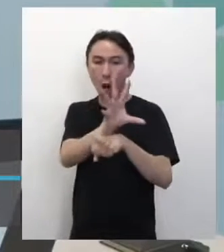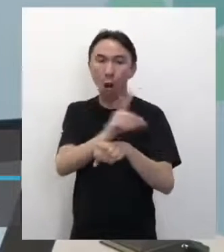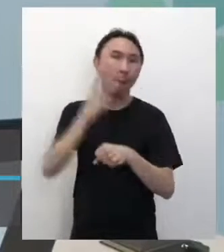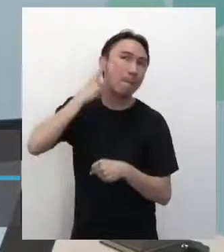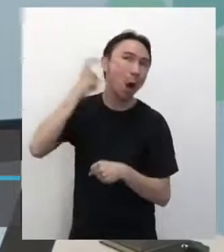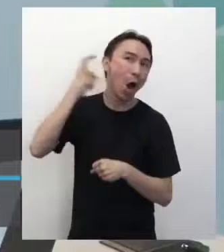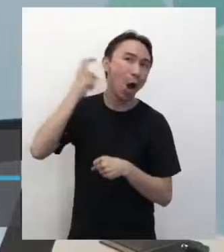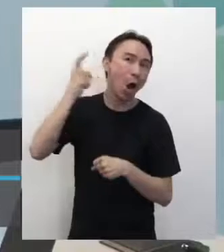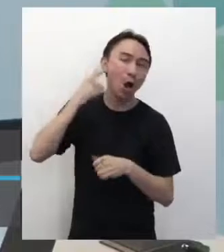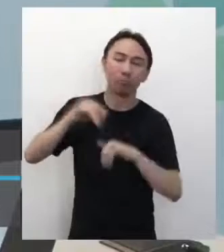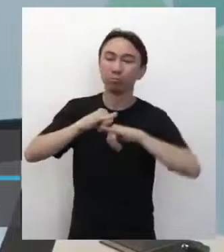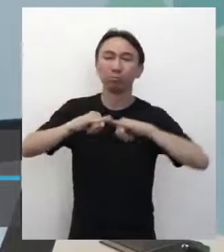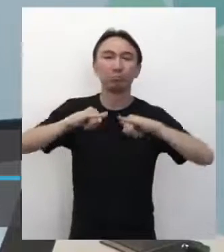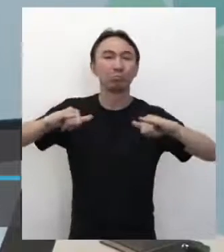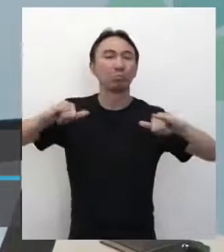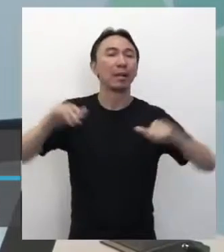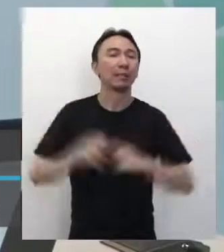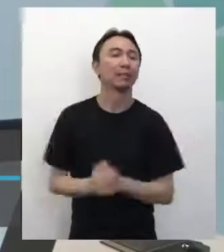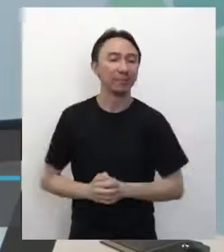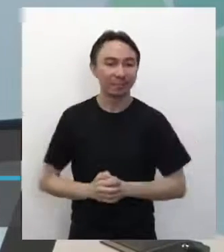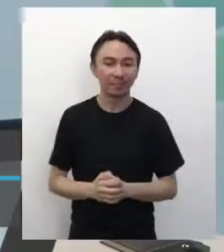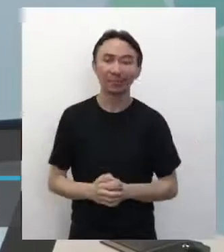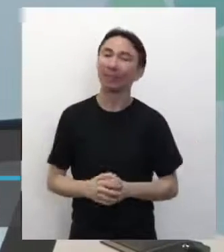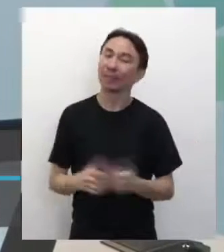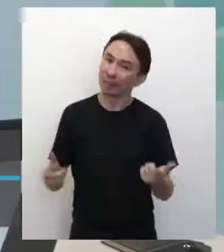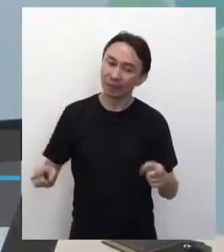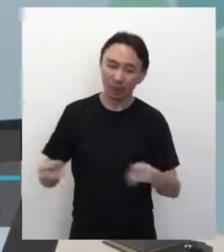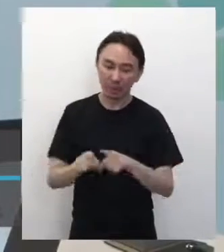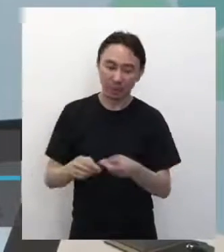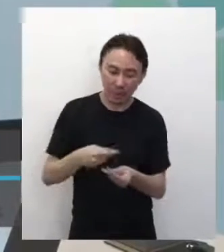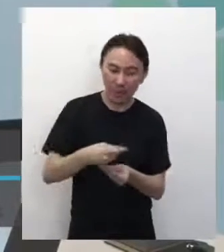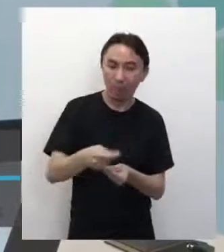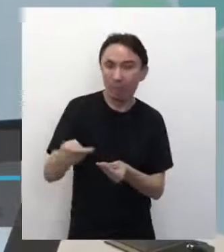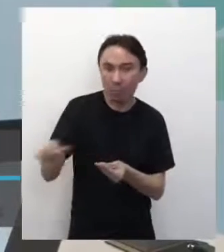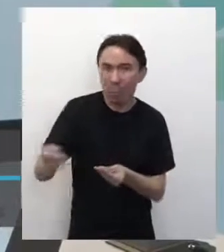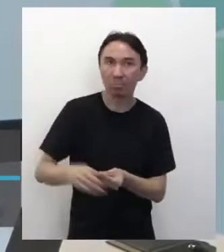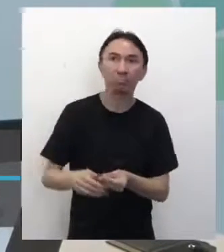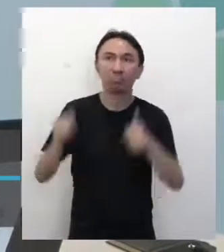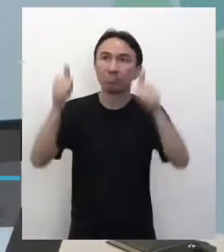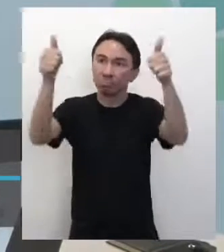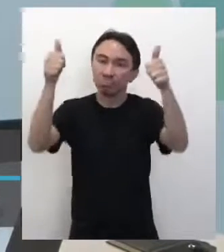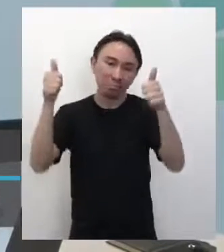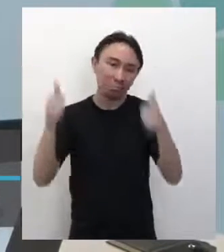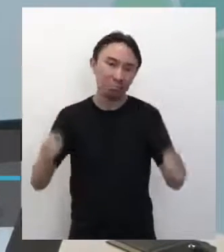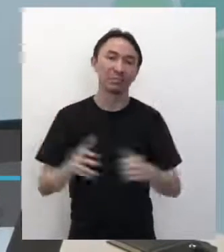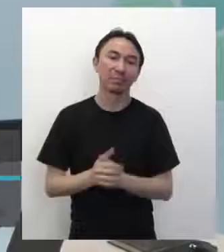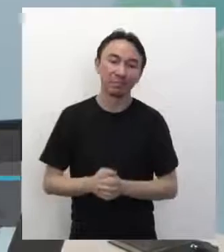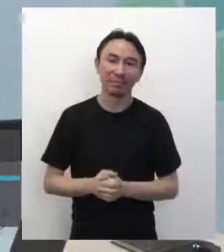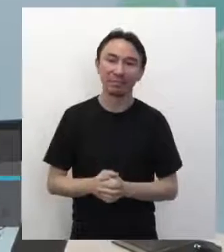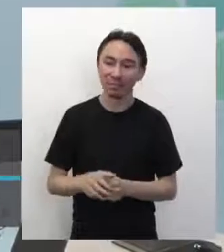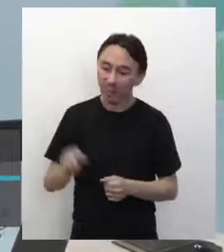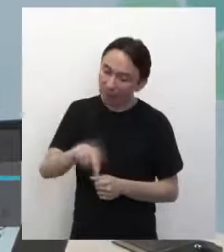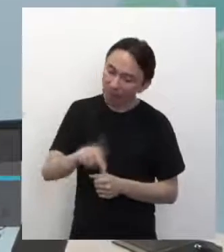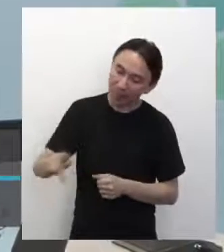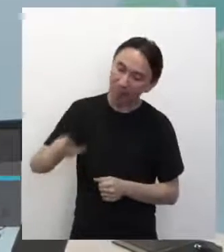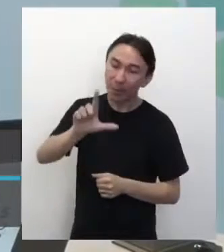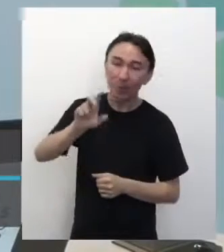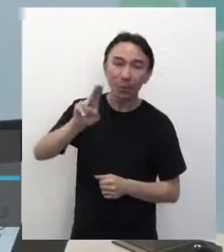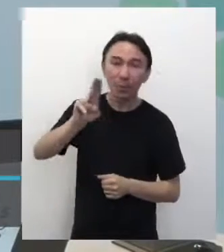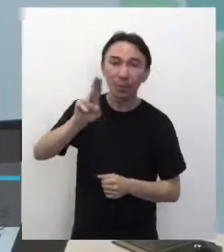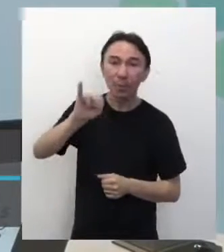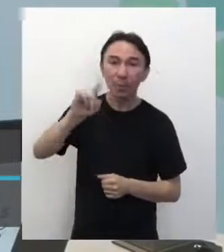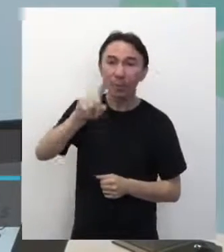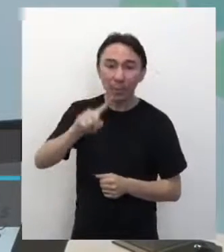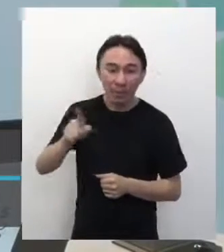A Pro Suzana fala sobre panfletos e cartazes. O Pro Luiz, ele manda outra resposta aqui que é